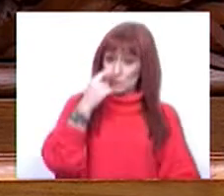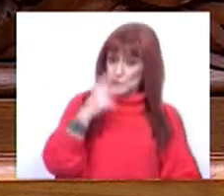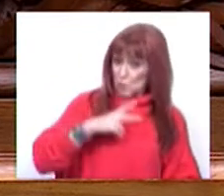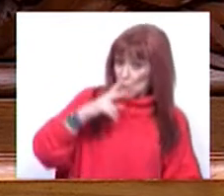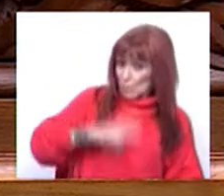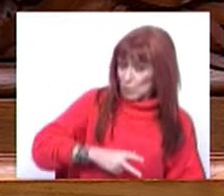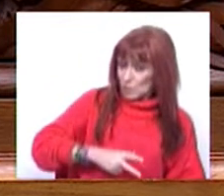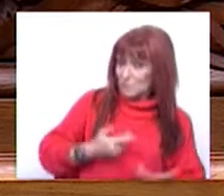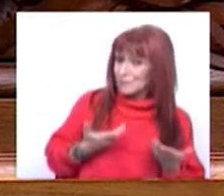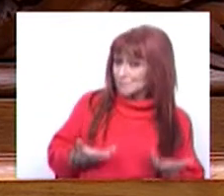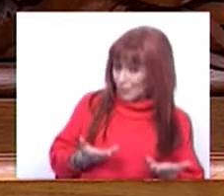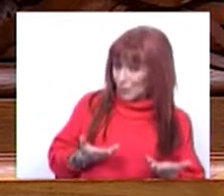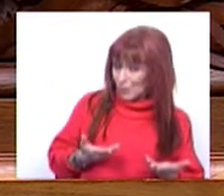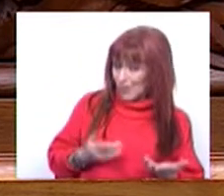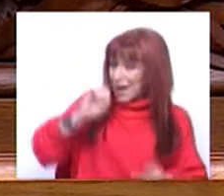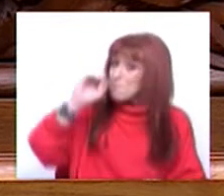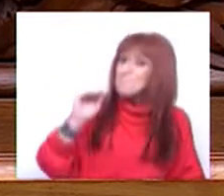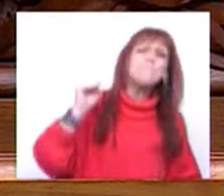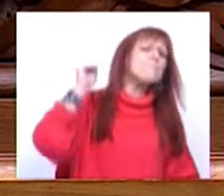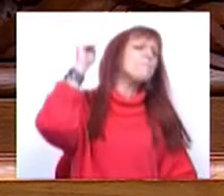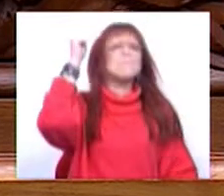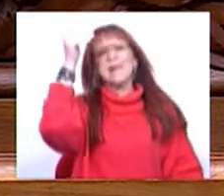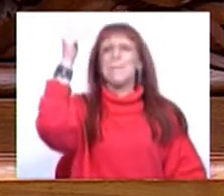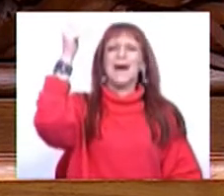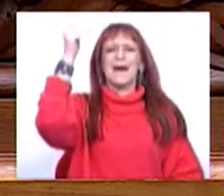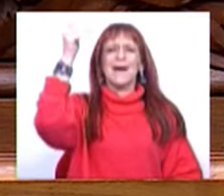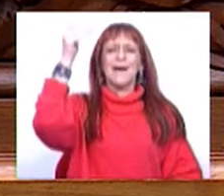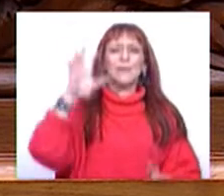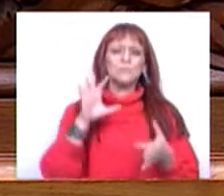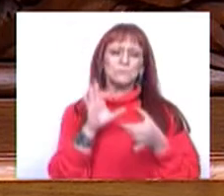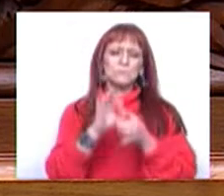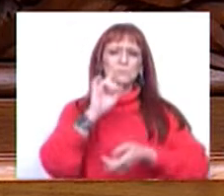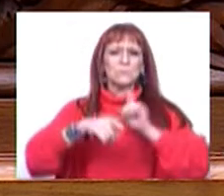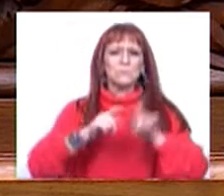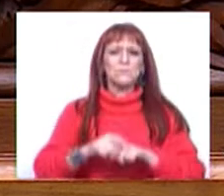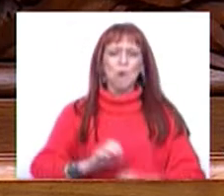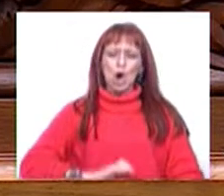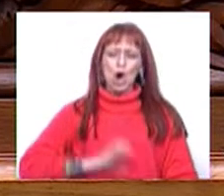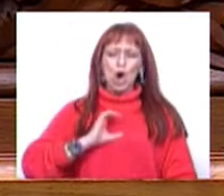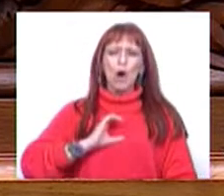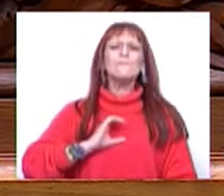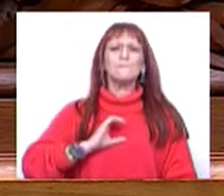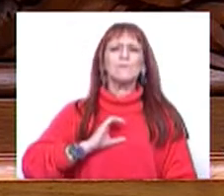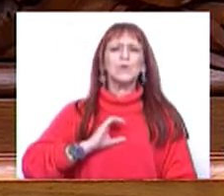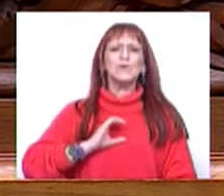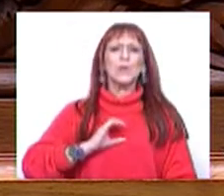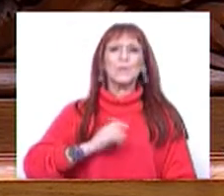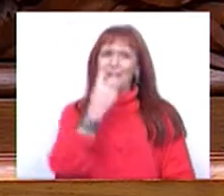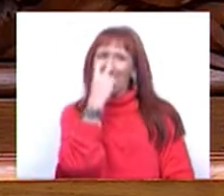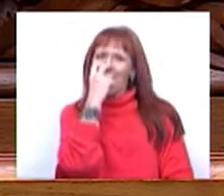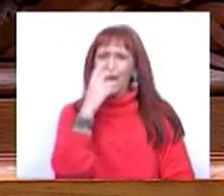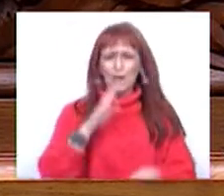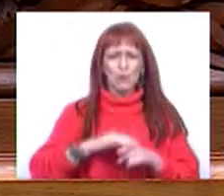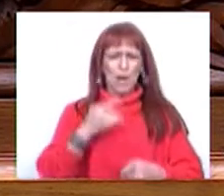portugueses estão em primeiro lugar no que diz respeito à confiança e à curiosidade